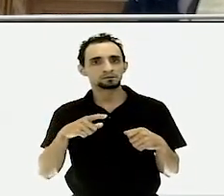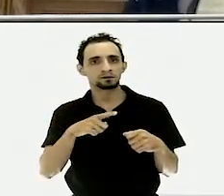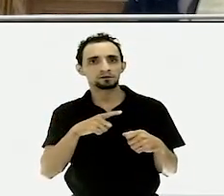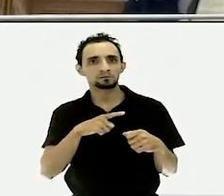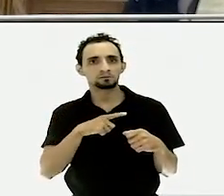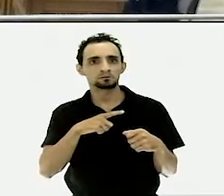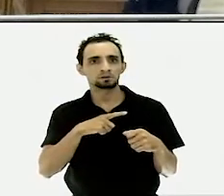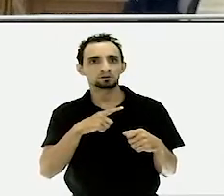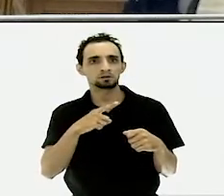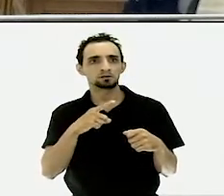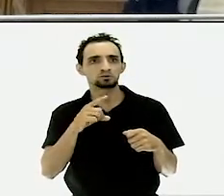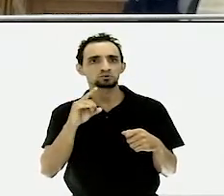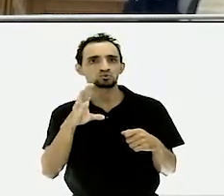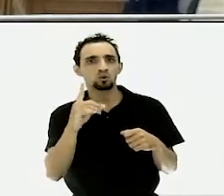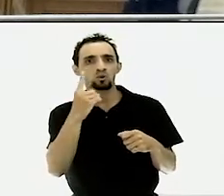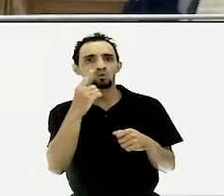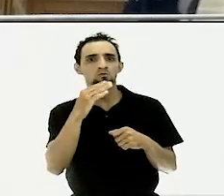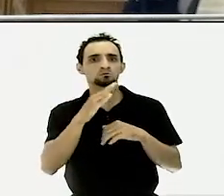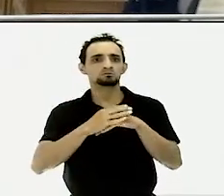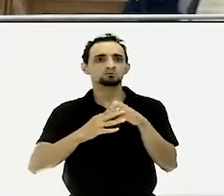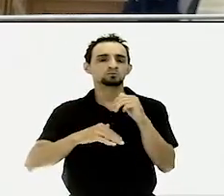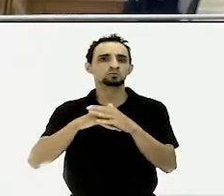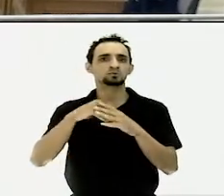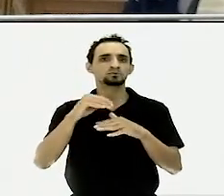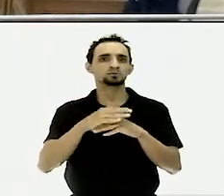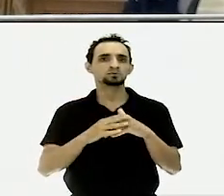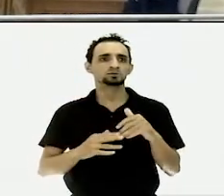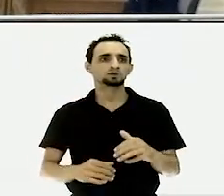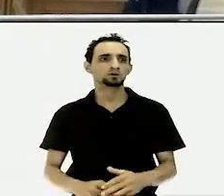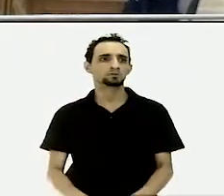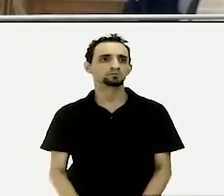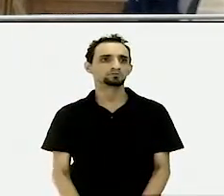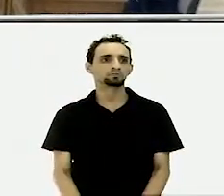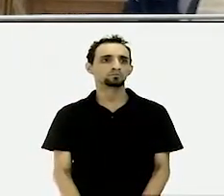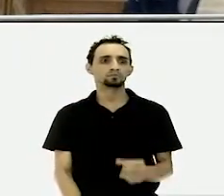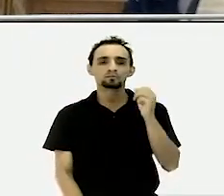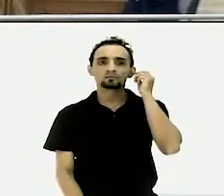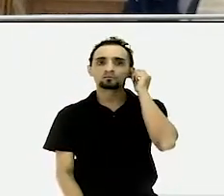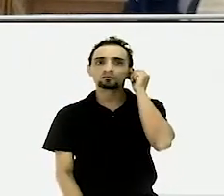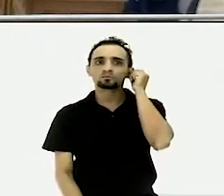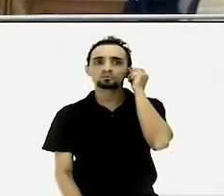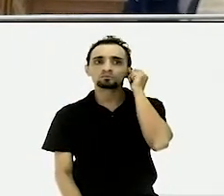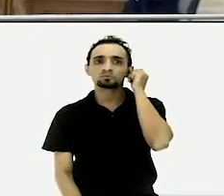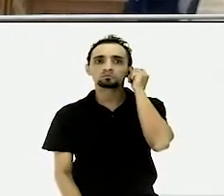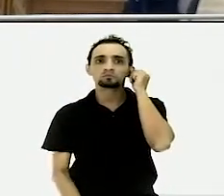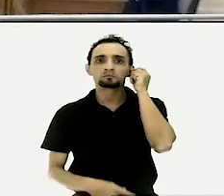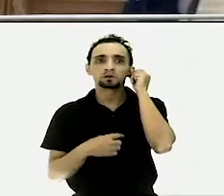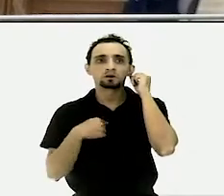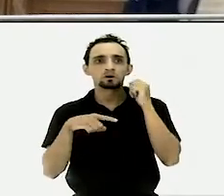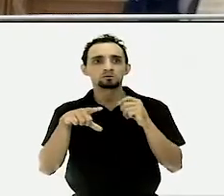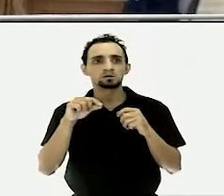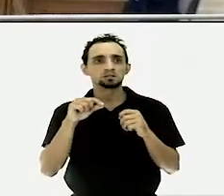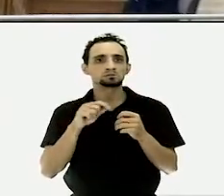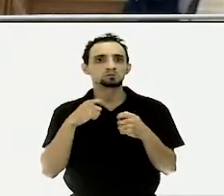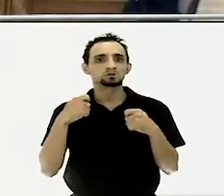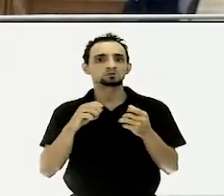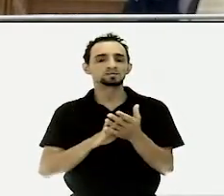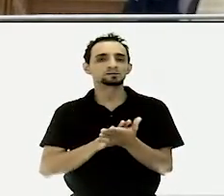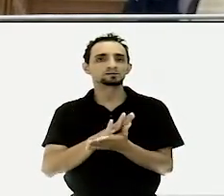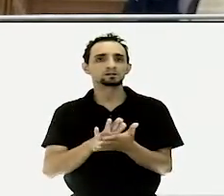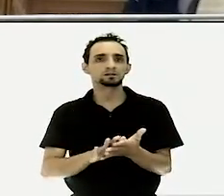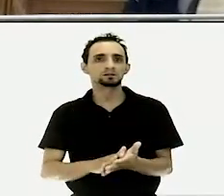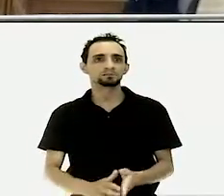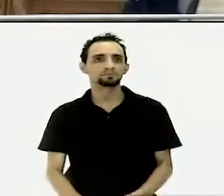profissional, que joga bem, melhor, qualquer coisa melhor que isso, na verdade. Então, eu queria pedir pro Divan fazer